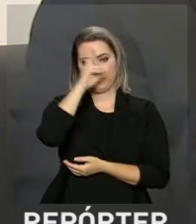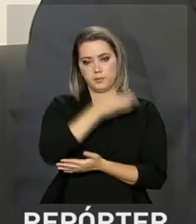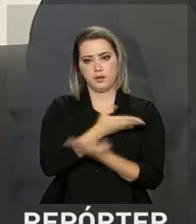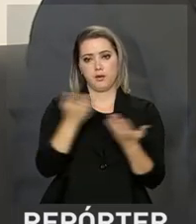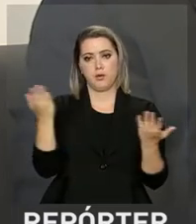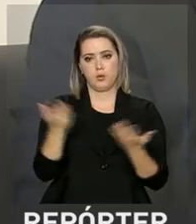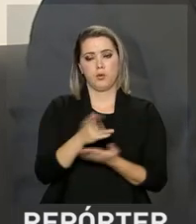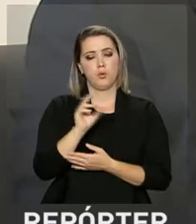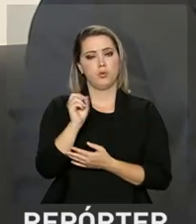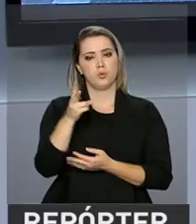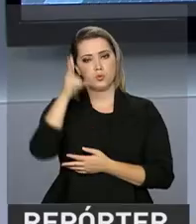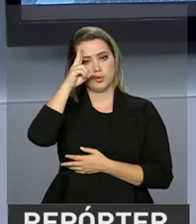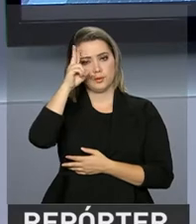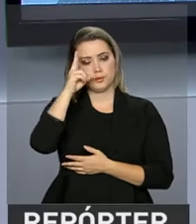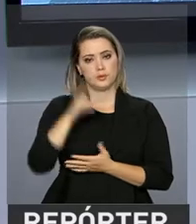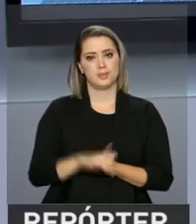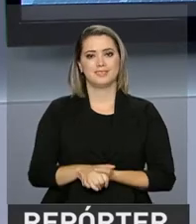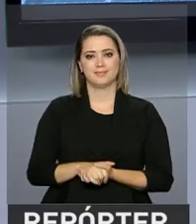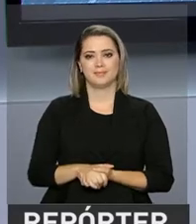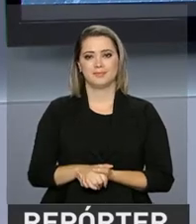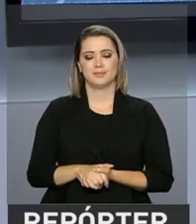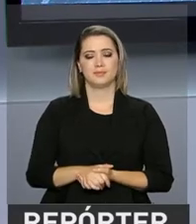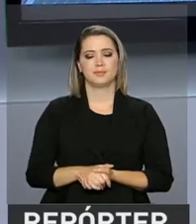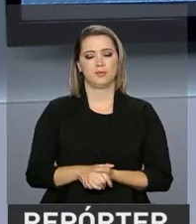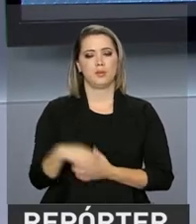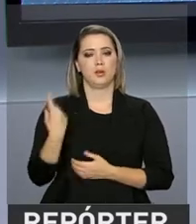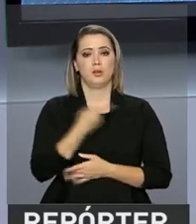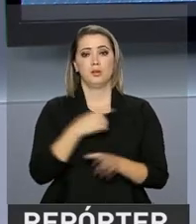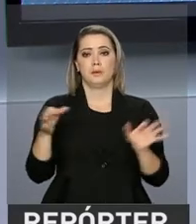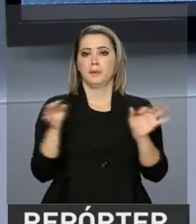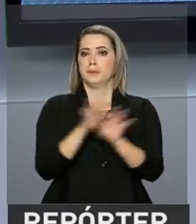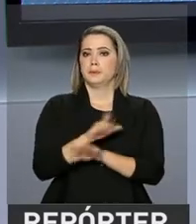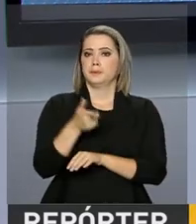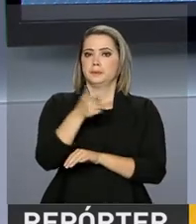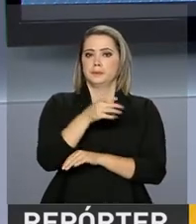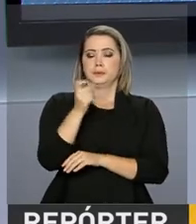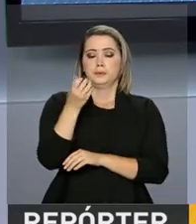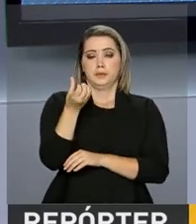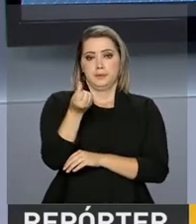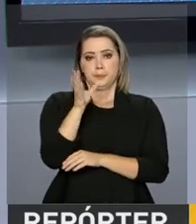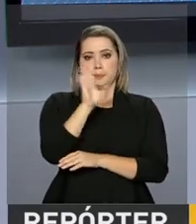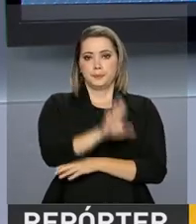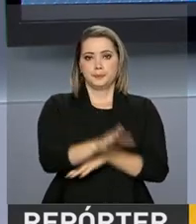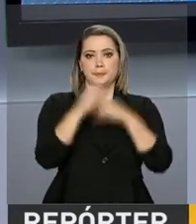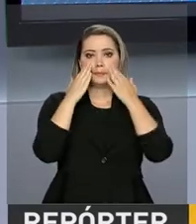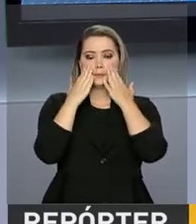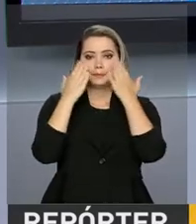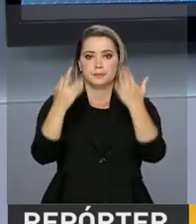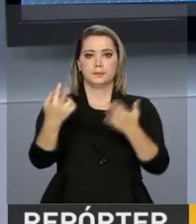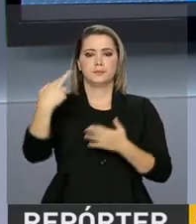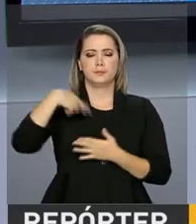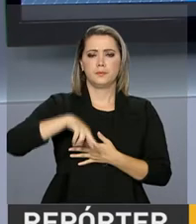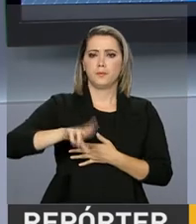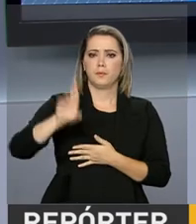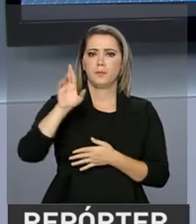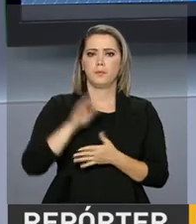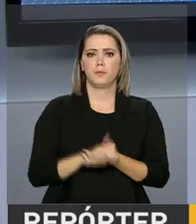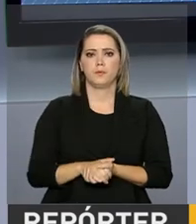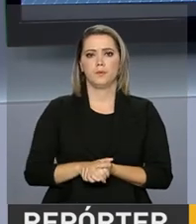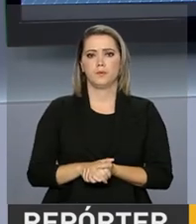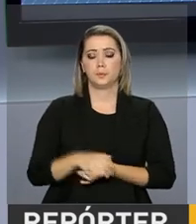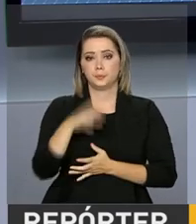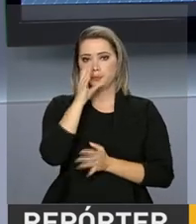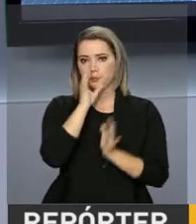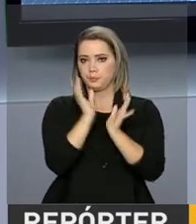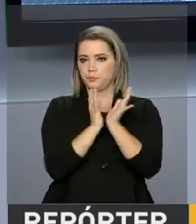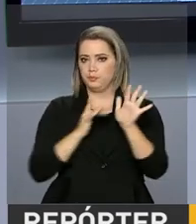hoje ou na segunda feira esta edição termina aqui e nós voltamos às seis da tarde no próximo repórter nbr